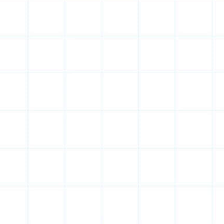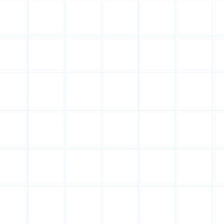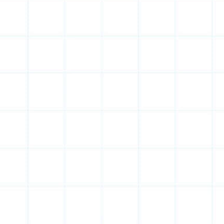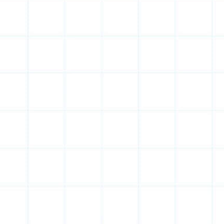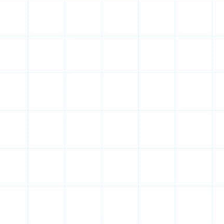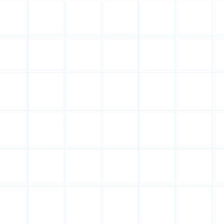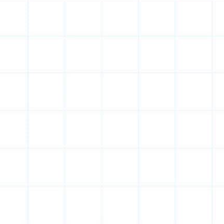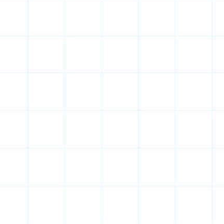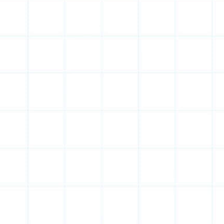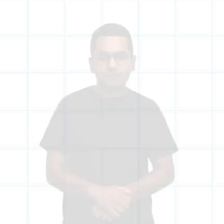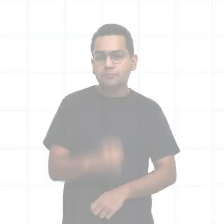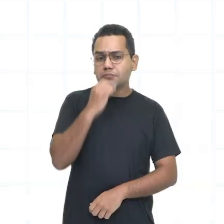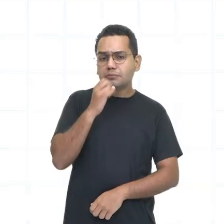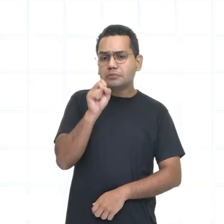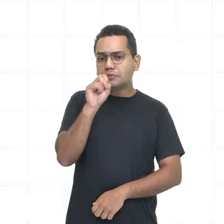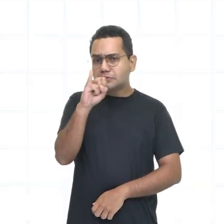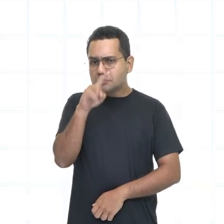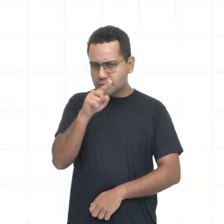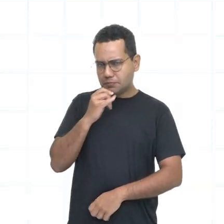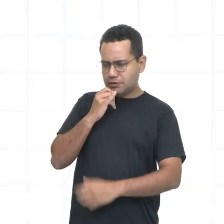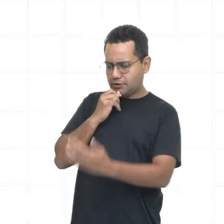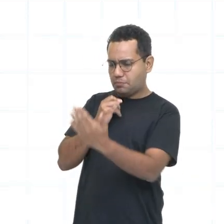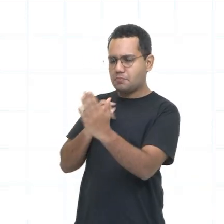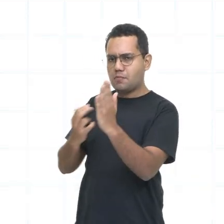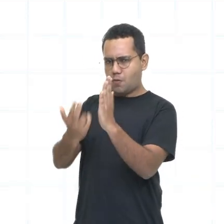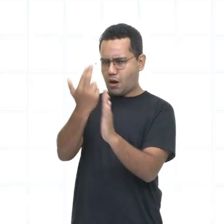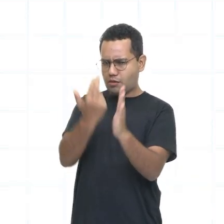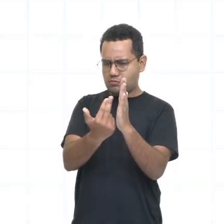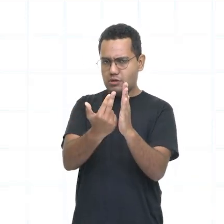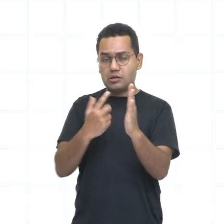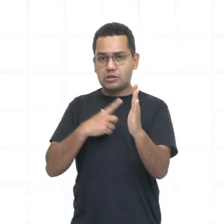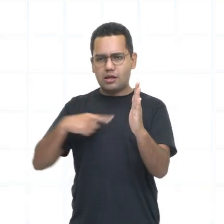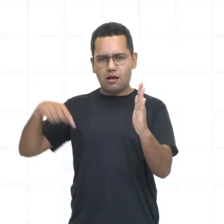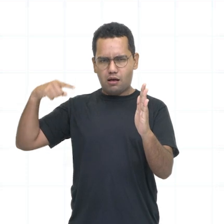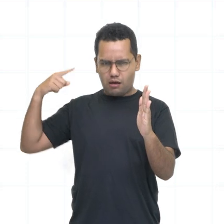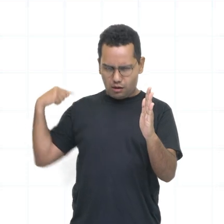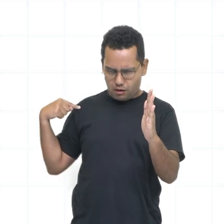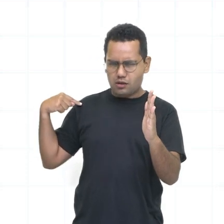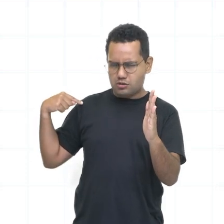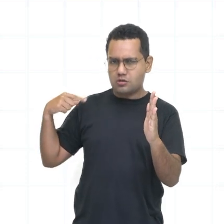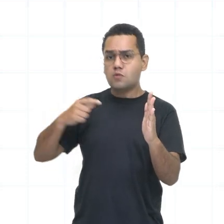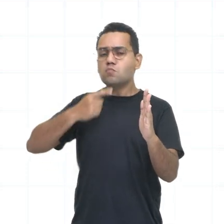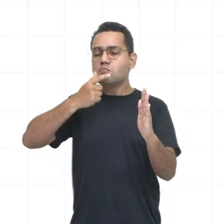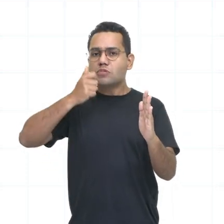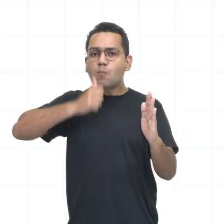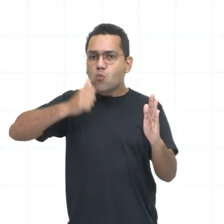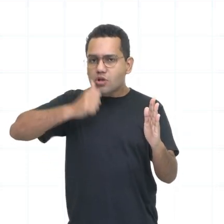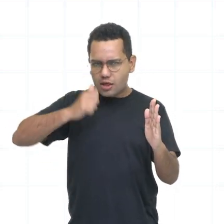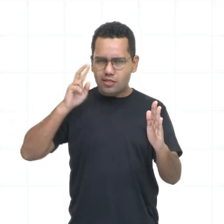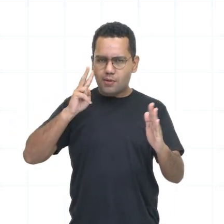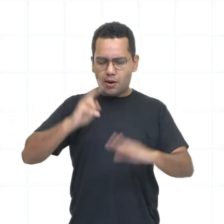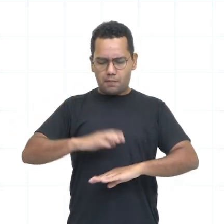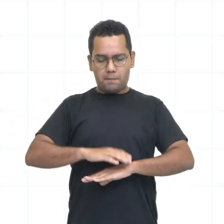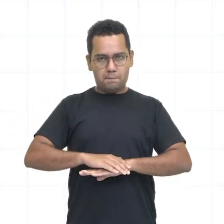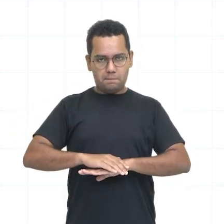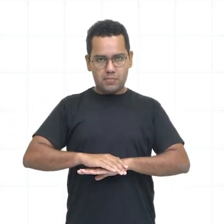um quadro tradicional, como vocês viram, a Mona Lisa, ou uma pintura impressionista. Você vai ver ali que o artista,